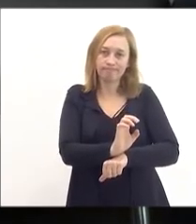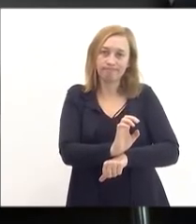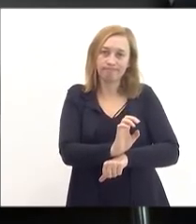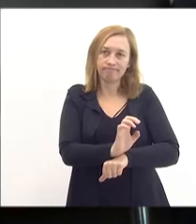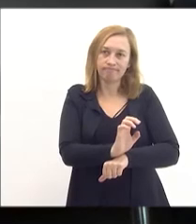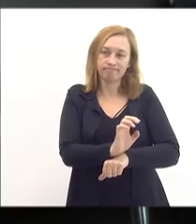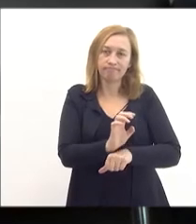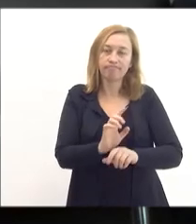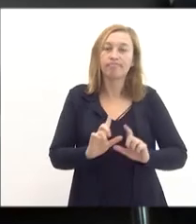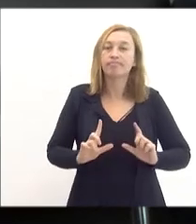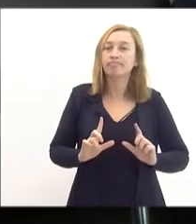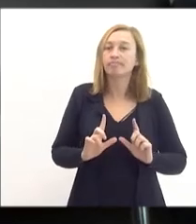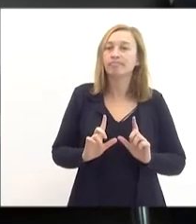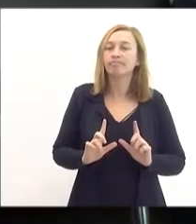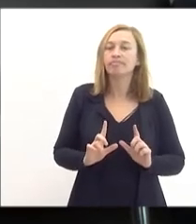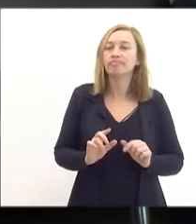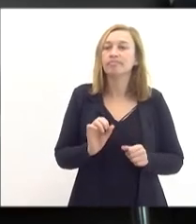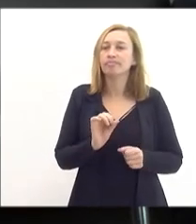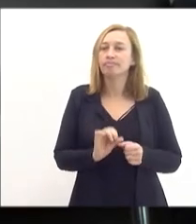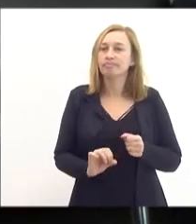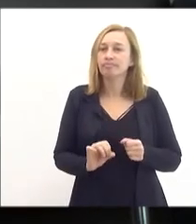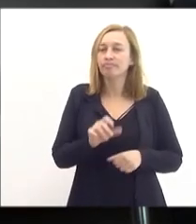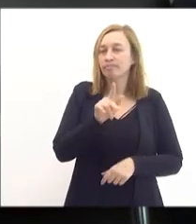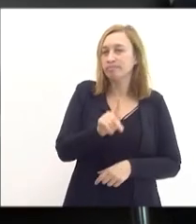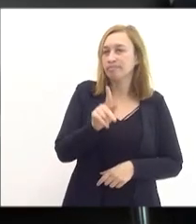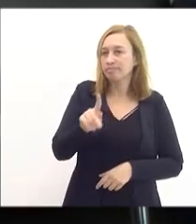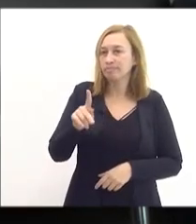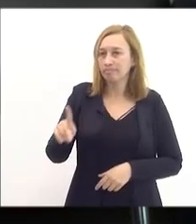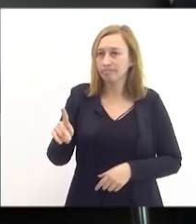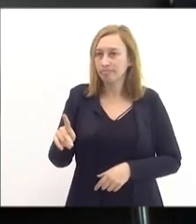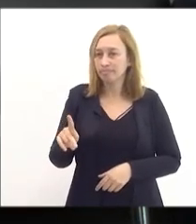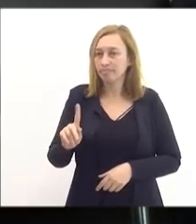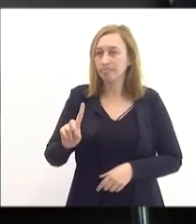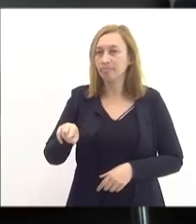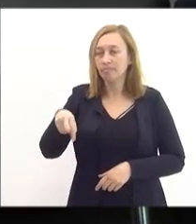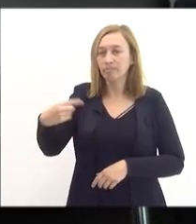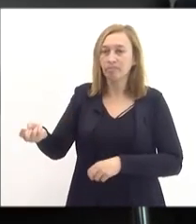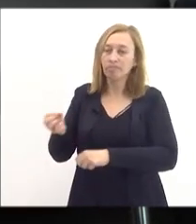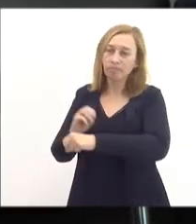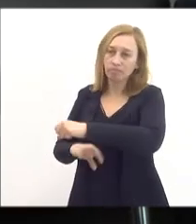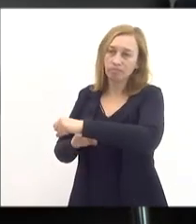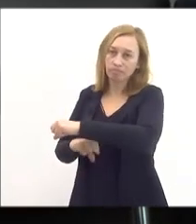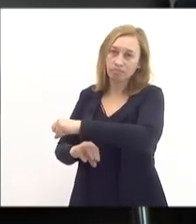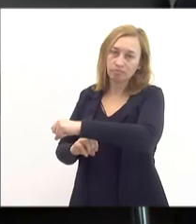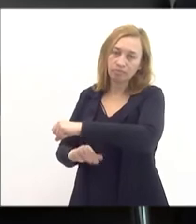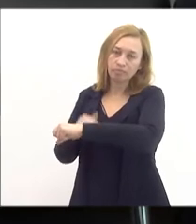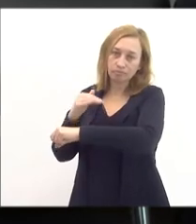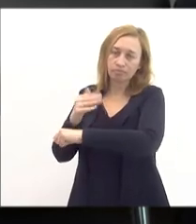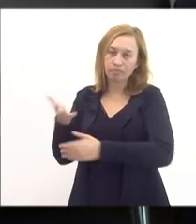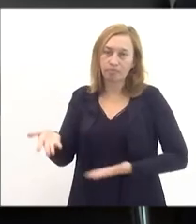Para a realização da PPP, existe um outro fundo, que é o Fundo Fluminense de Parcerias,